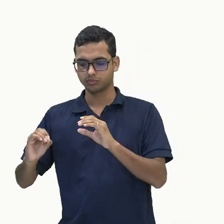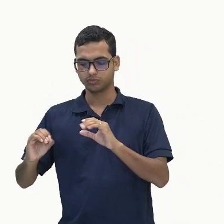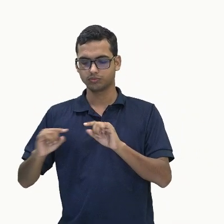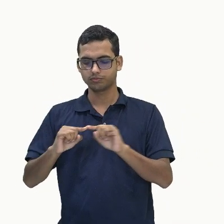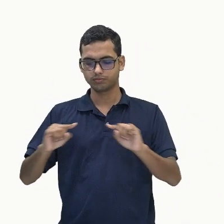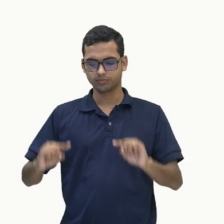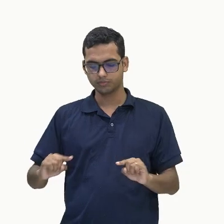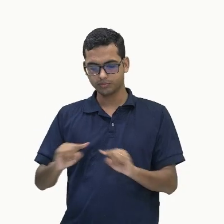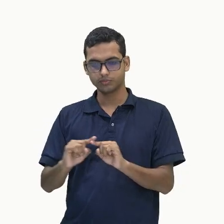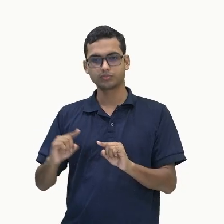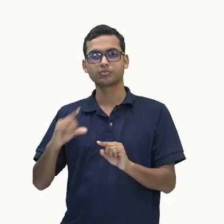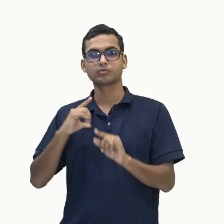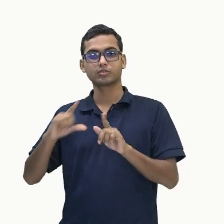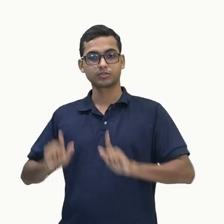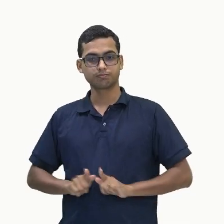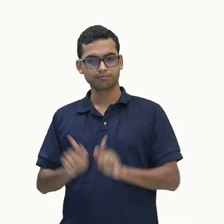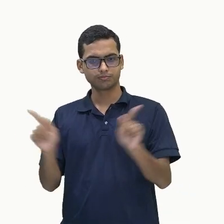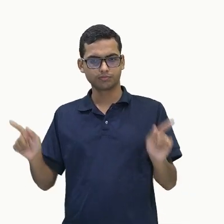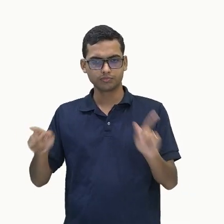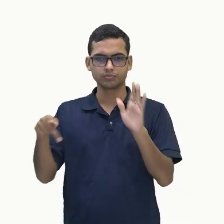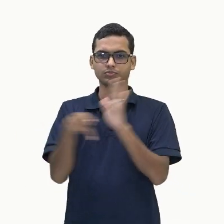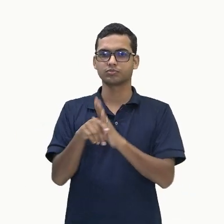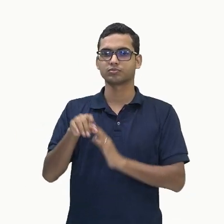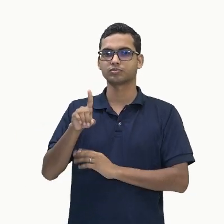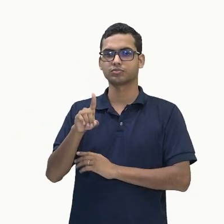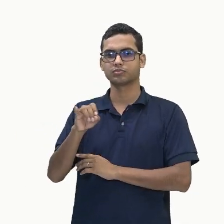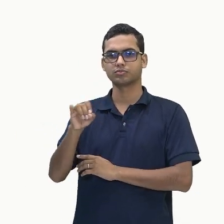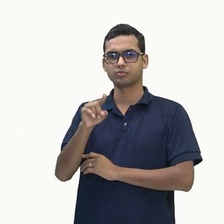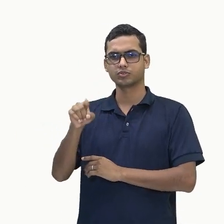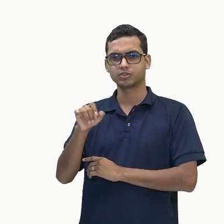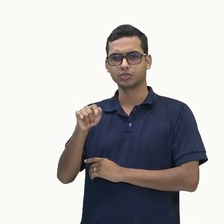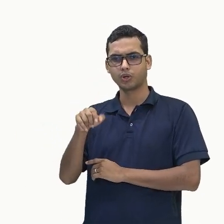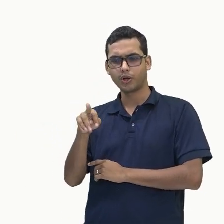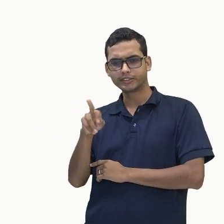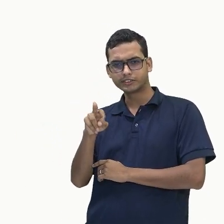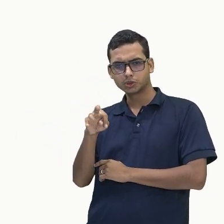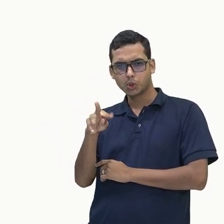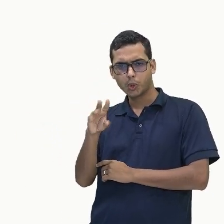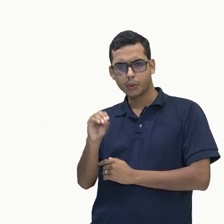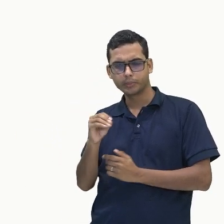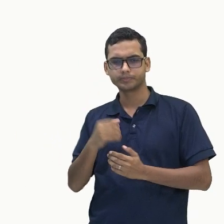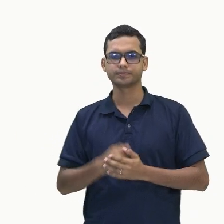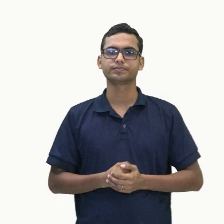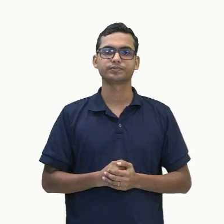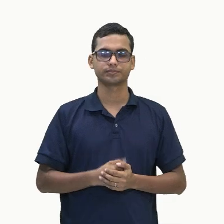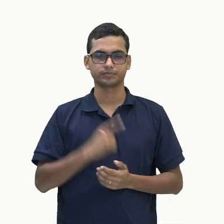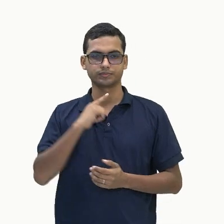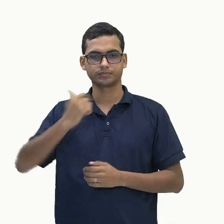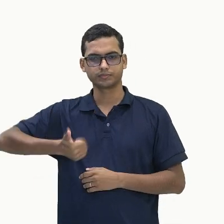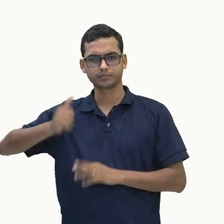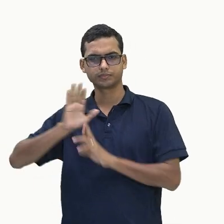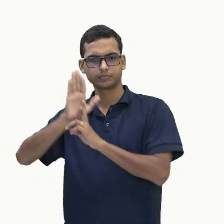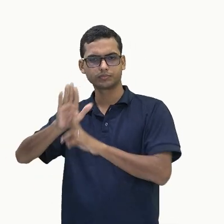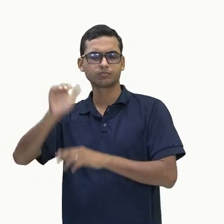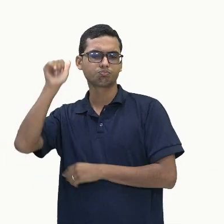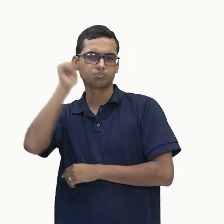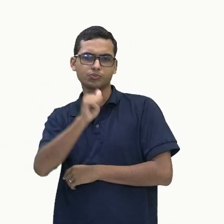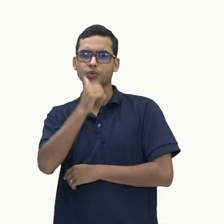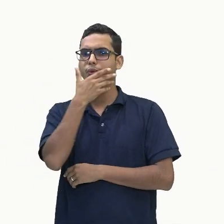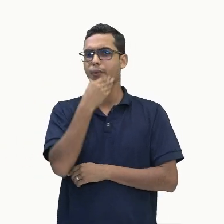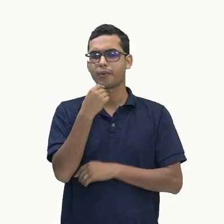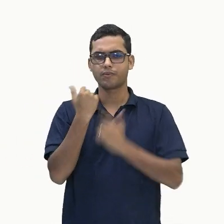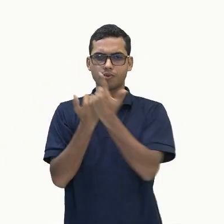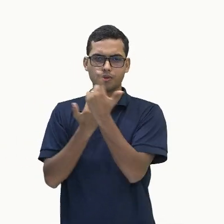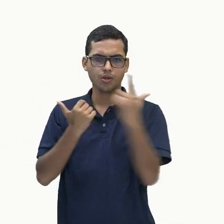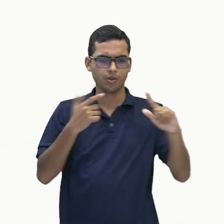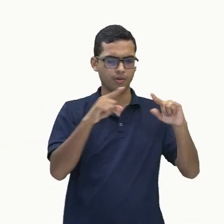são gêmeos dizigóticos. Então, percebo que nesta primeira representação eu tenho um menino e uma menina, e nesta